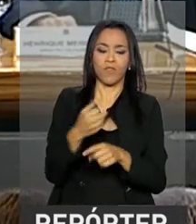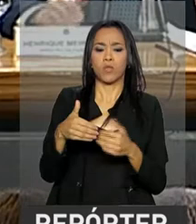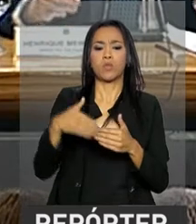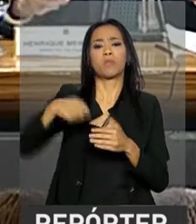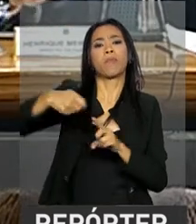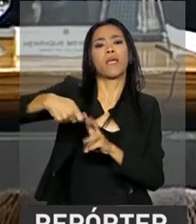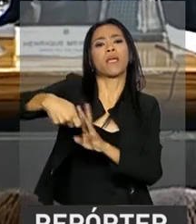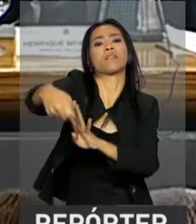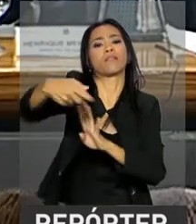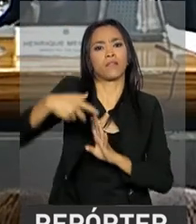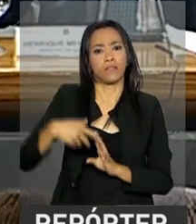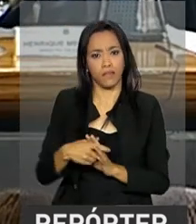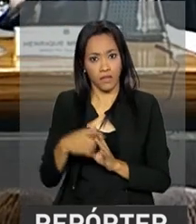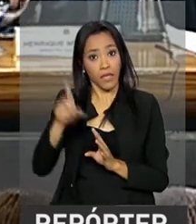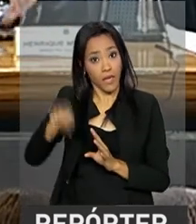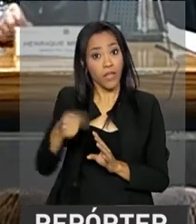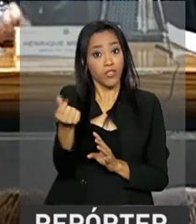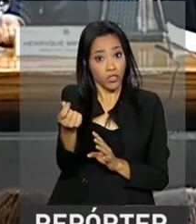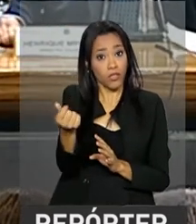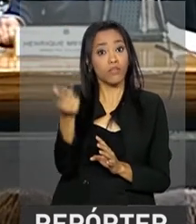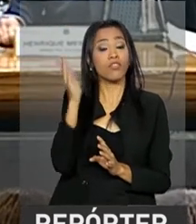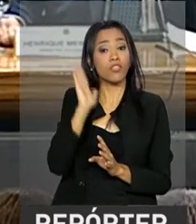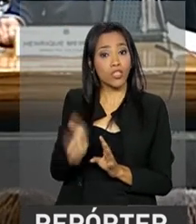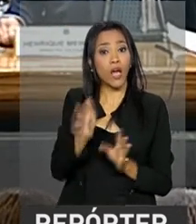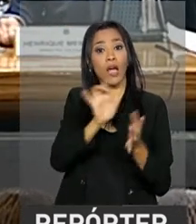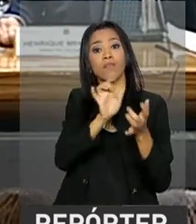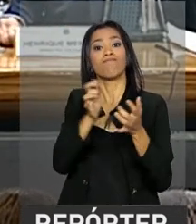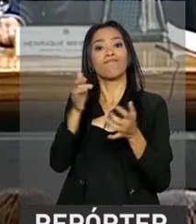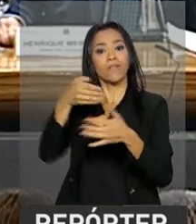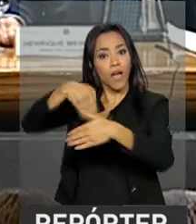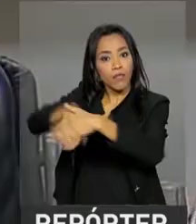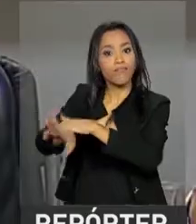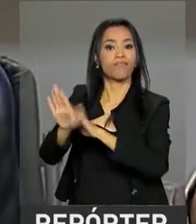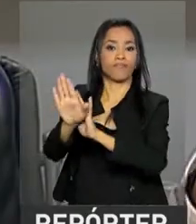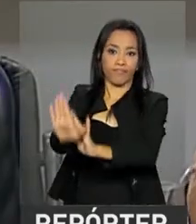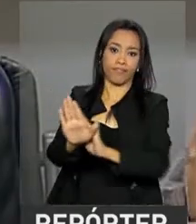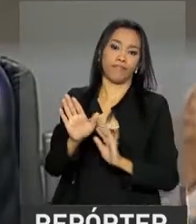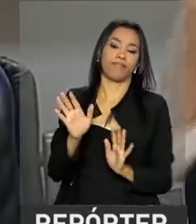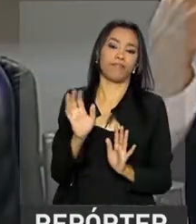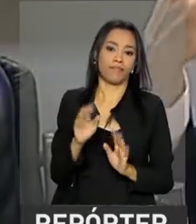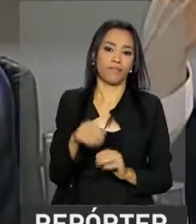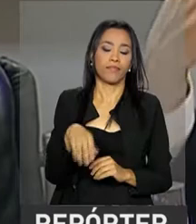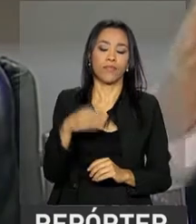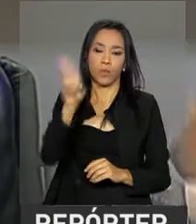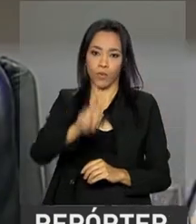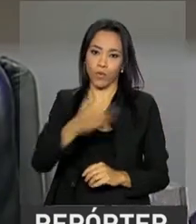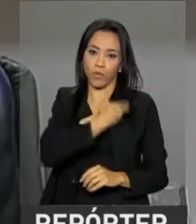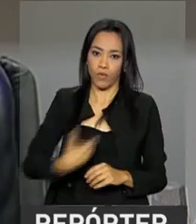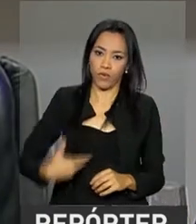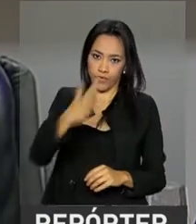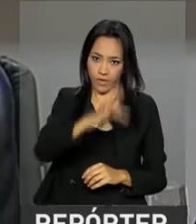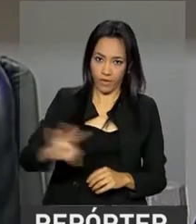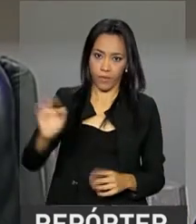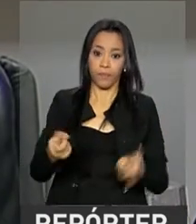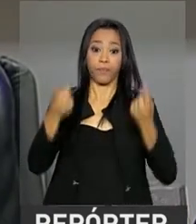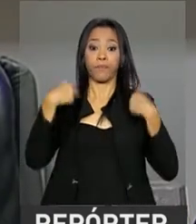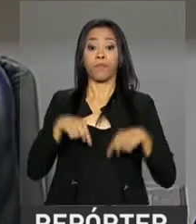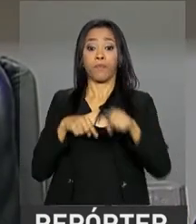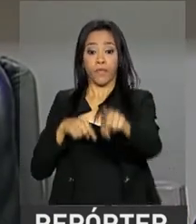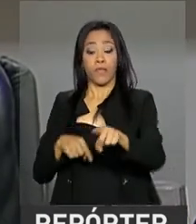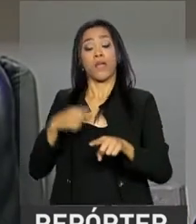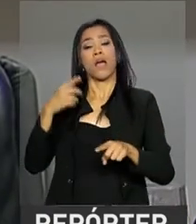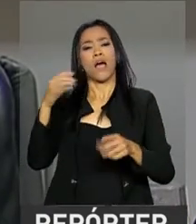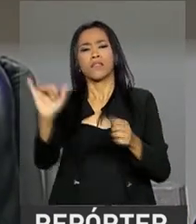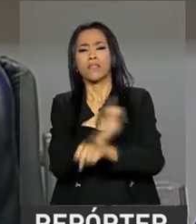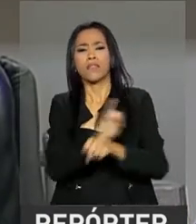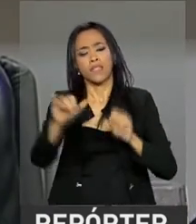meses na medida em que são recursos que já estão à disposição da união ainda de acordo com meirelles as medidas tomadas para